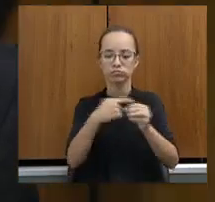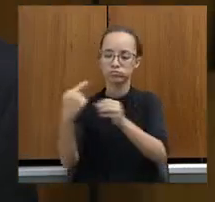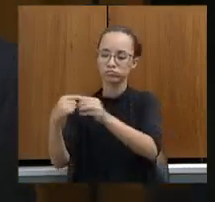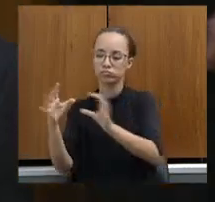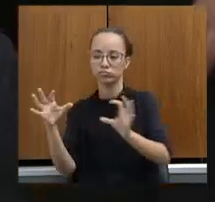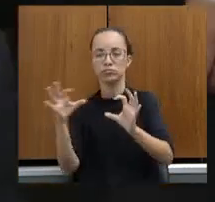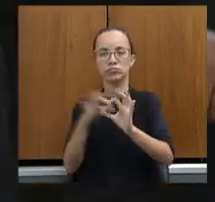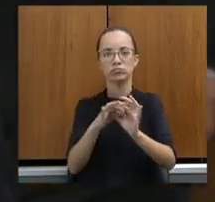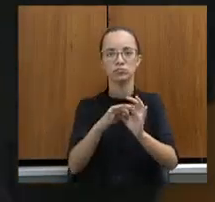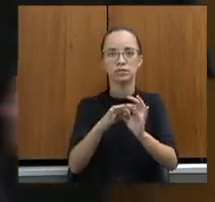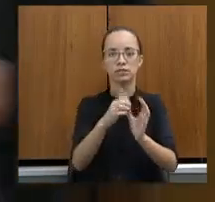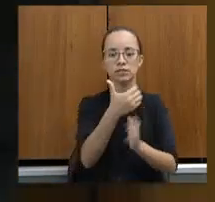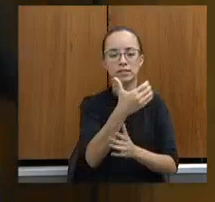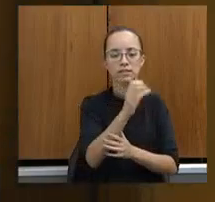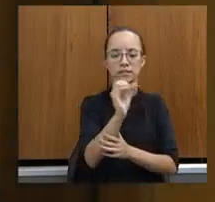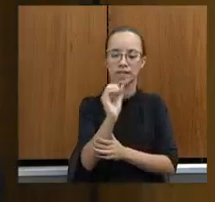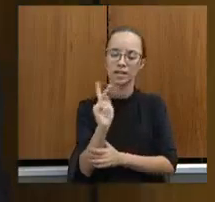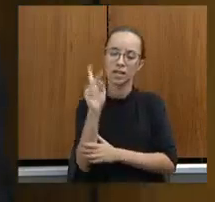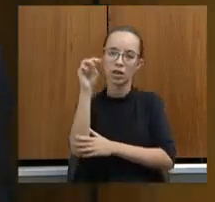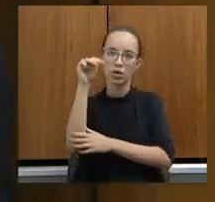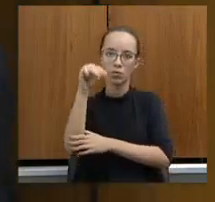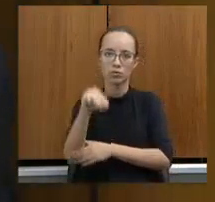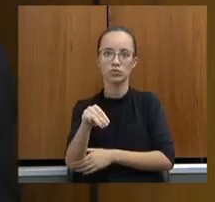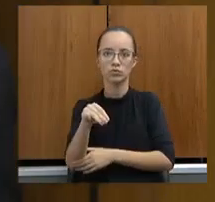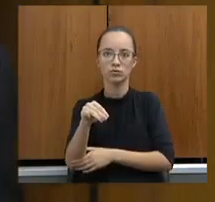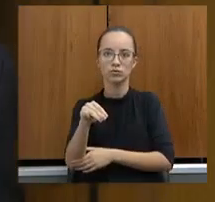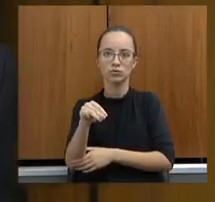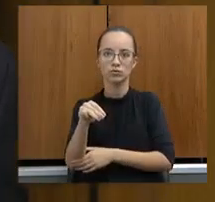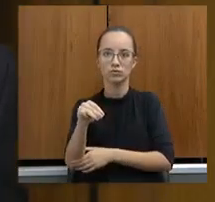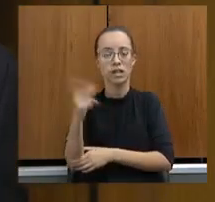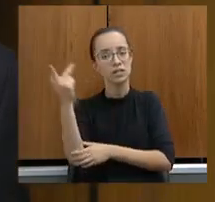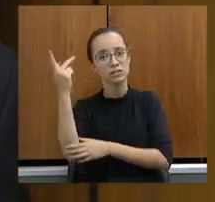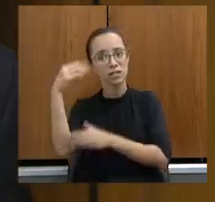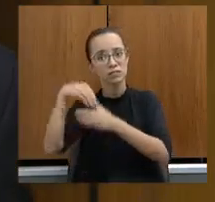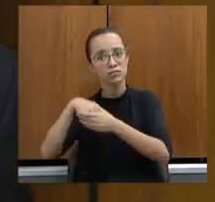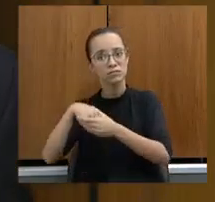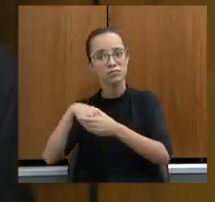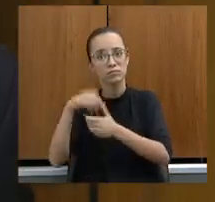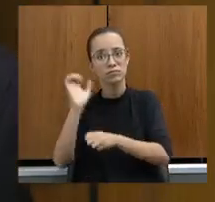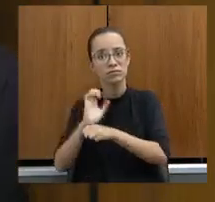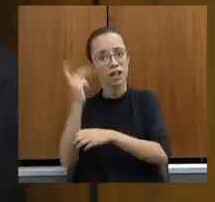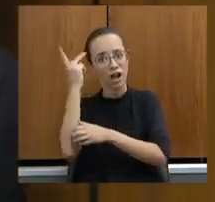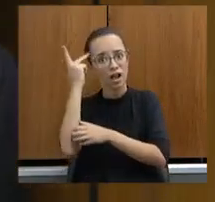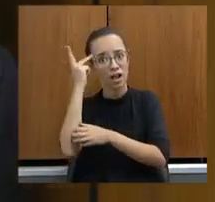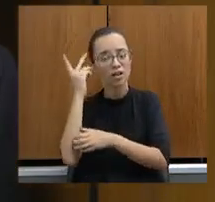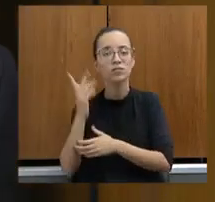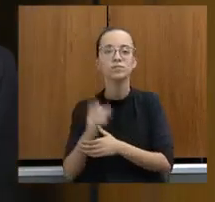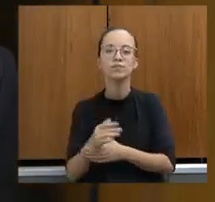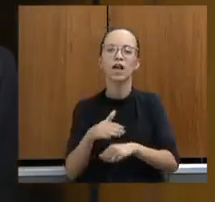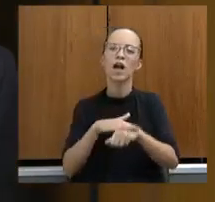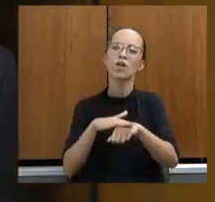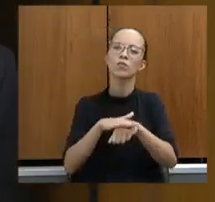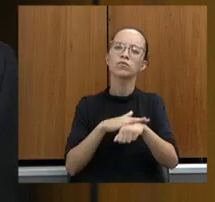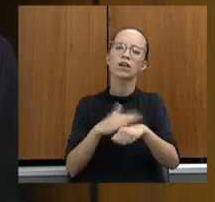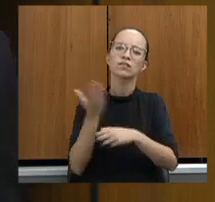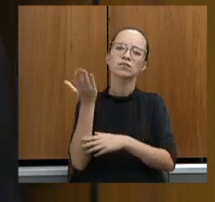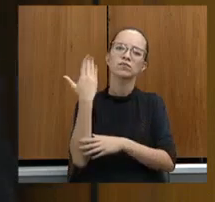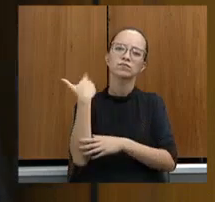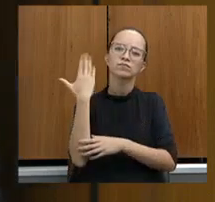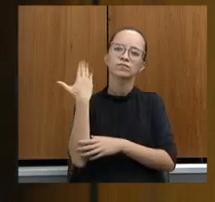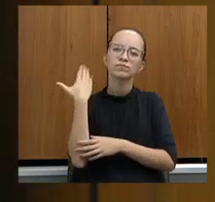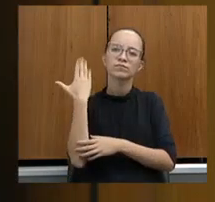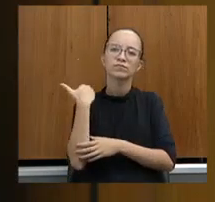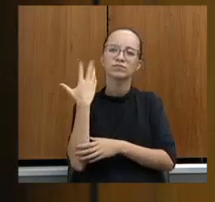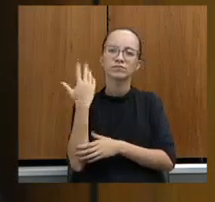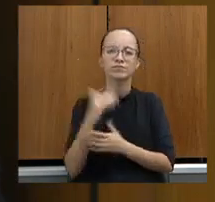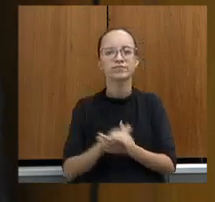trem de São Paulo até Campinas aquela conversa nossa antiga Doutora Luiza de